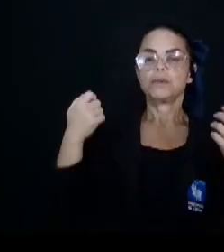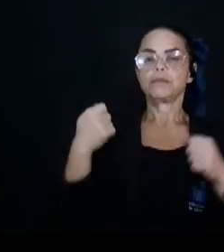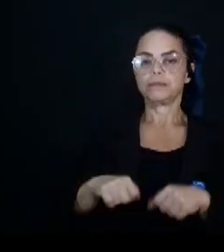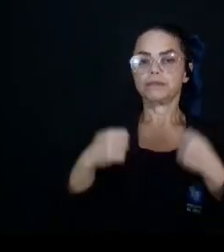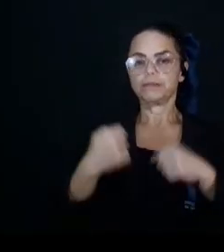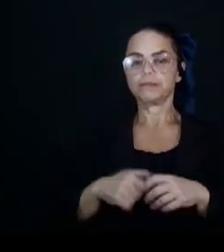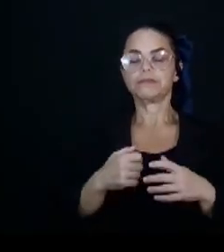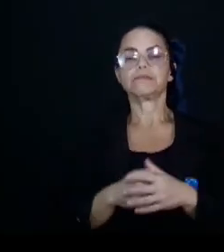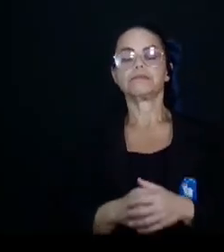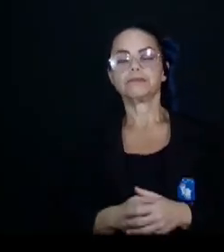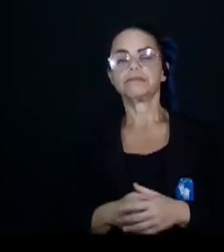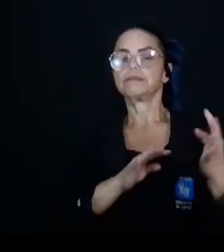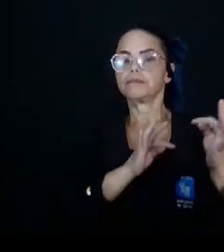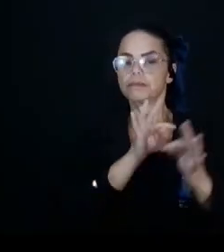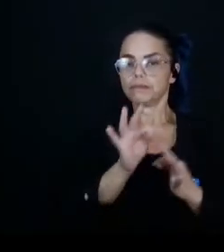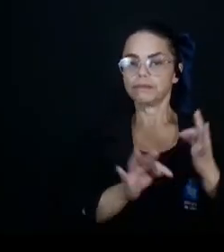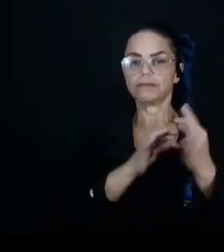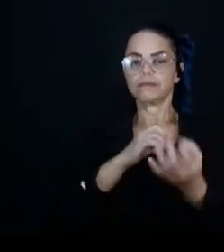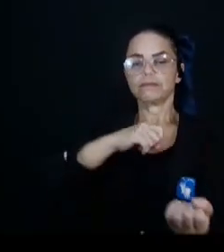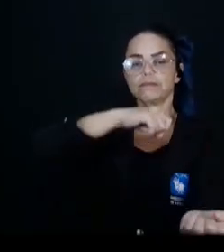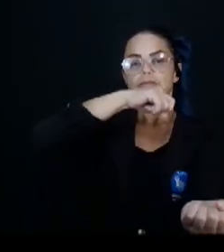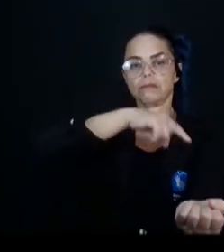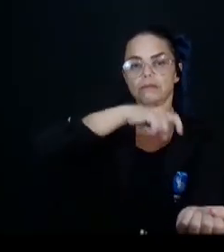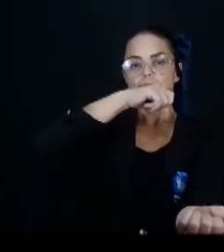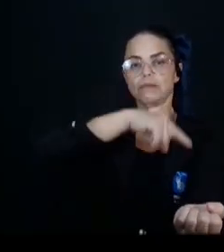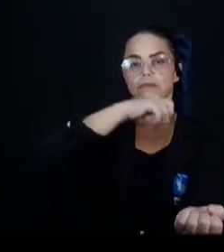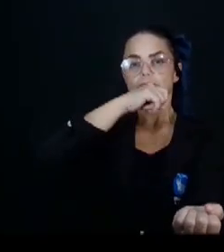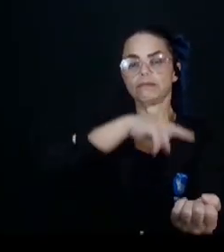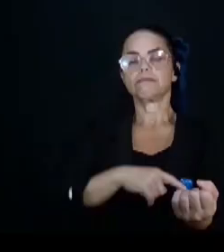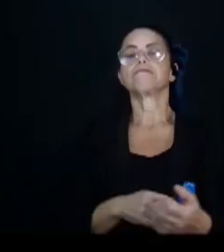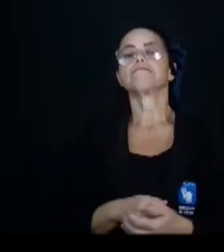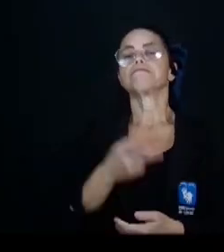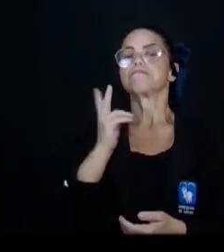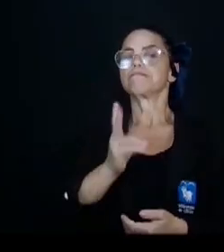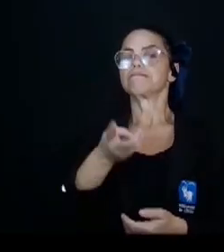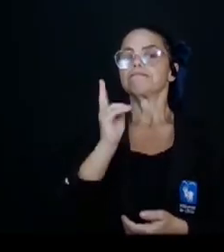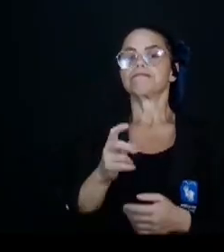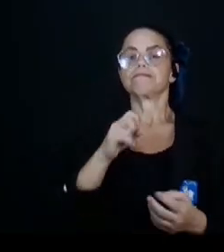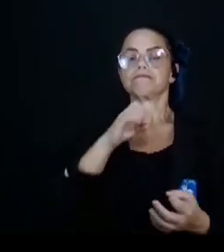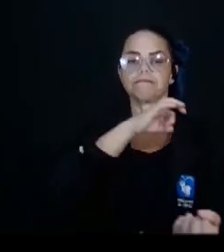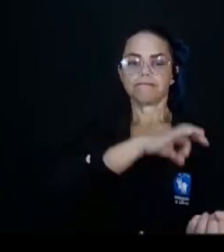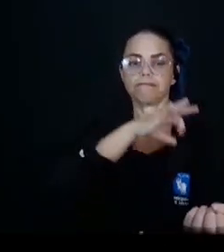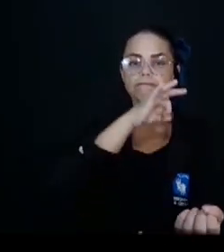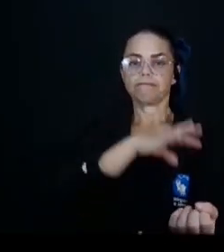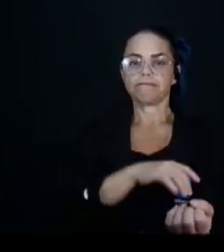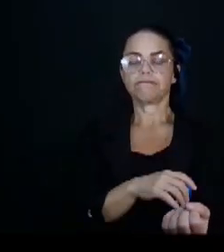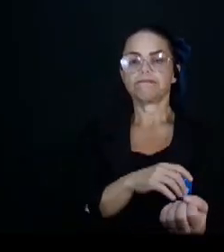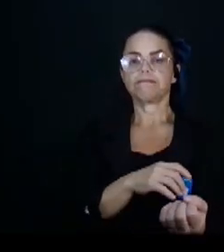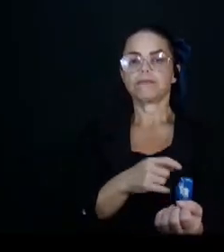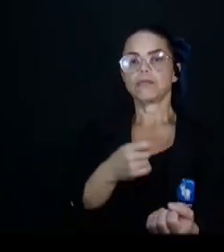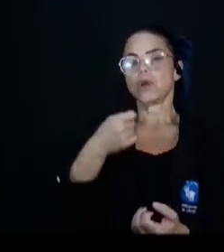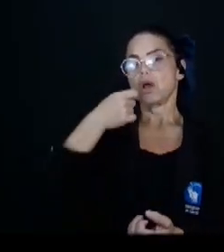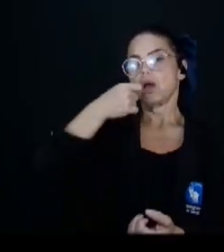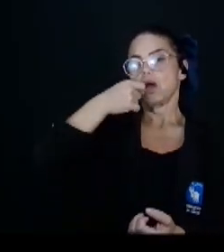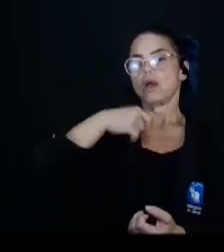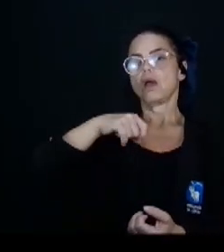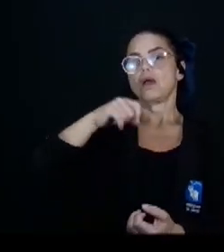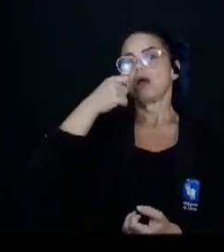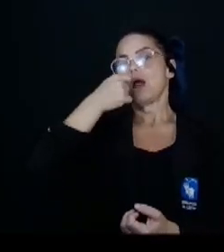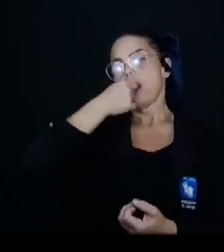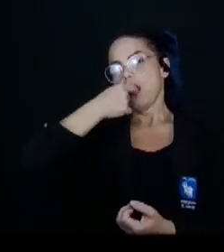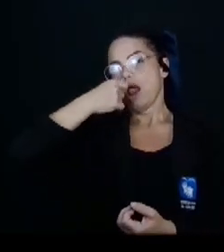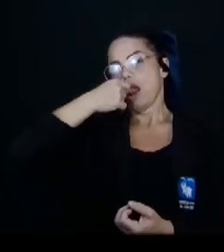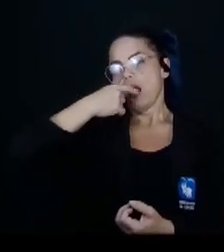tratamento de quimioterapia, mas a maioria das vezes são quimioterapias orais, né, comprimidinho. Então a gente tem